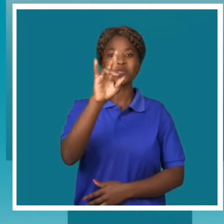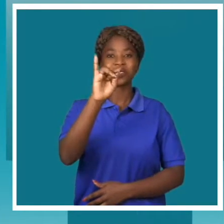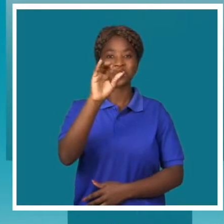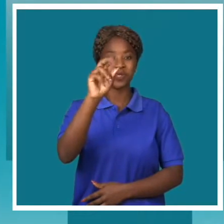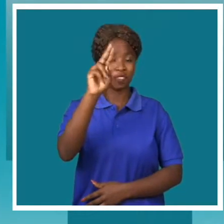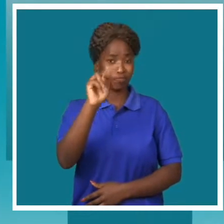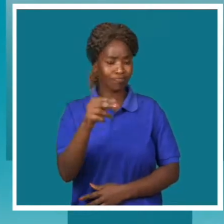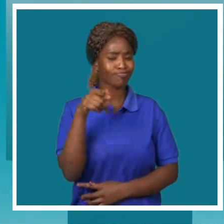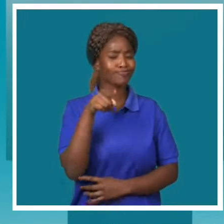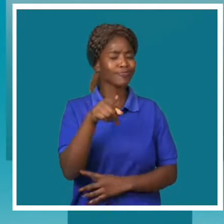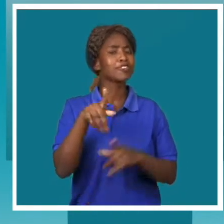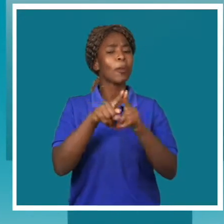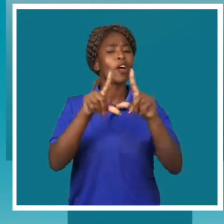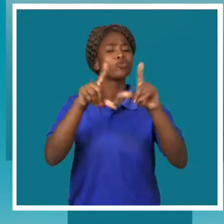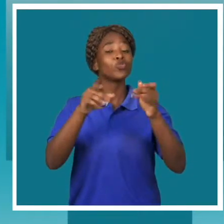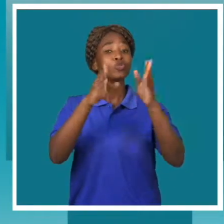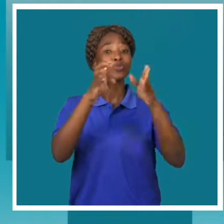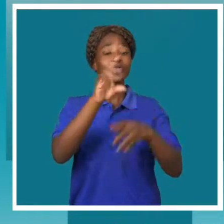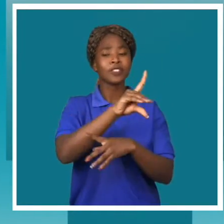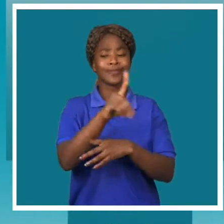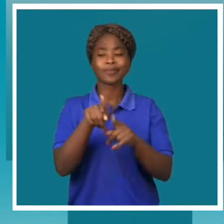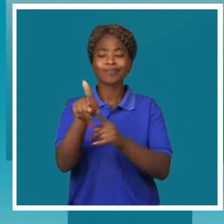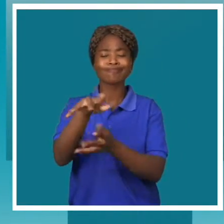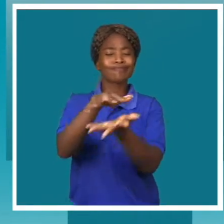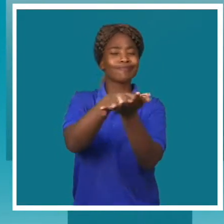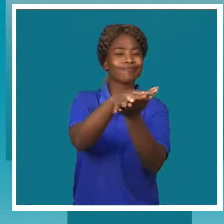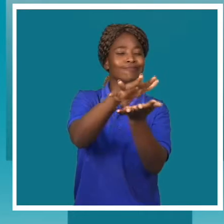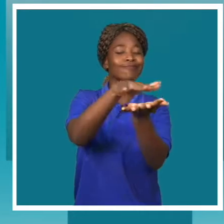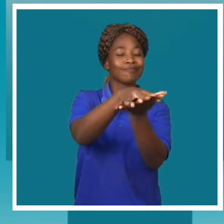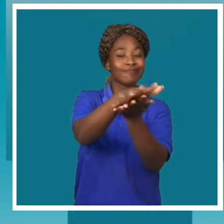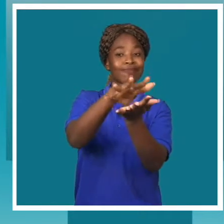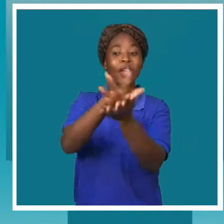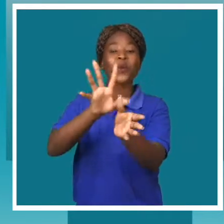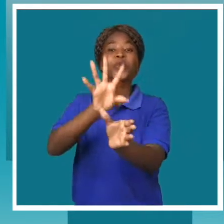em prol da inclusão de pessoas com deficiência